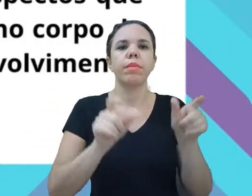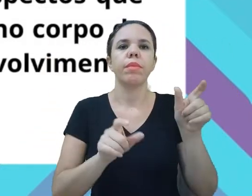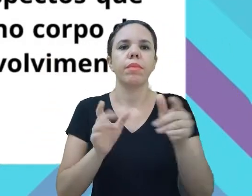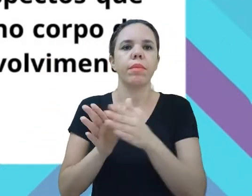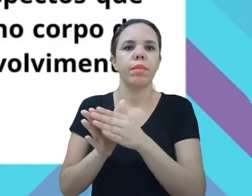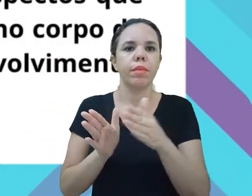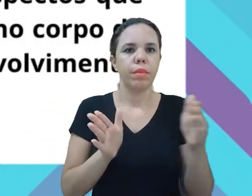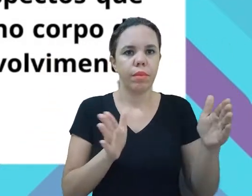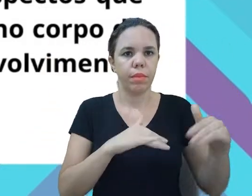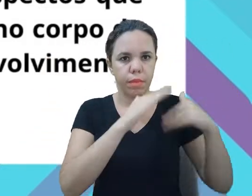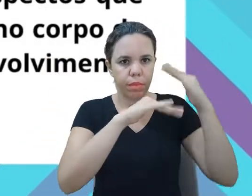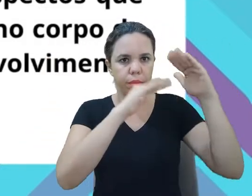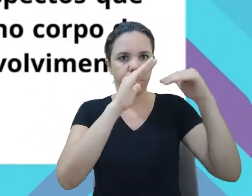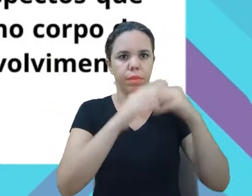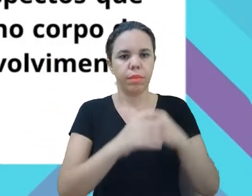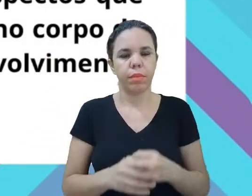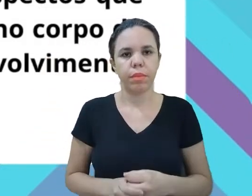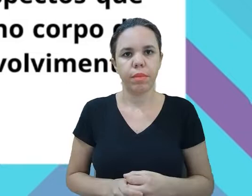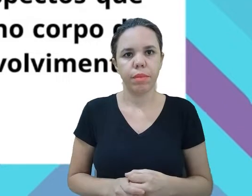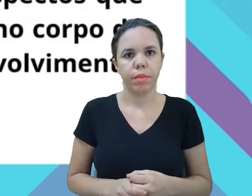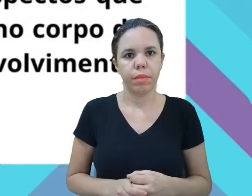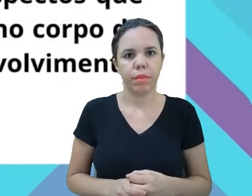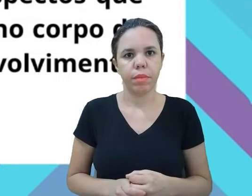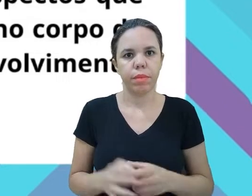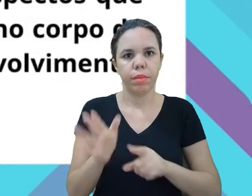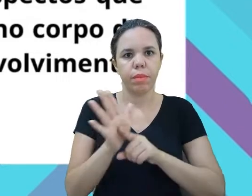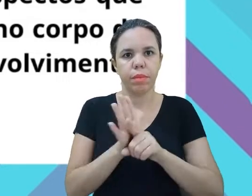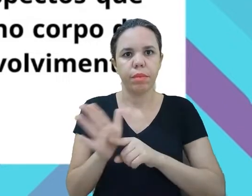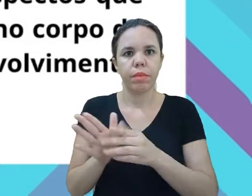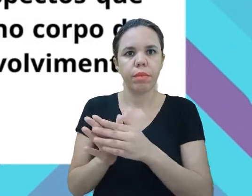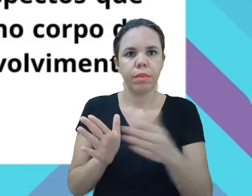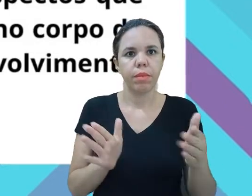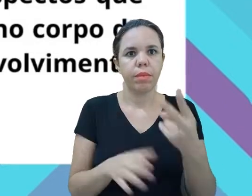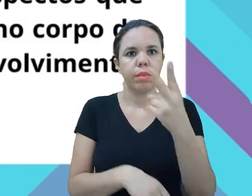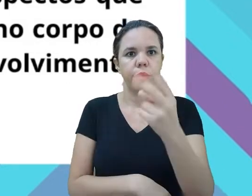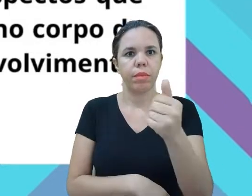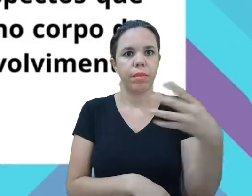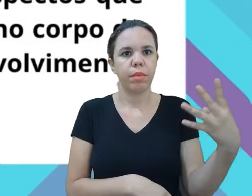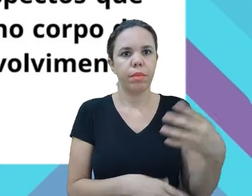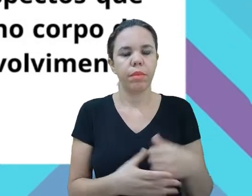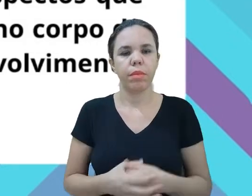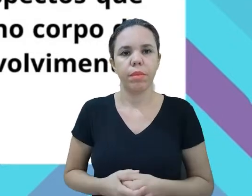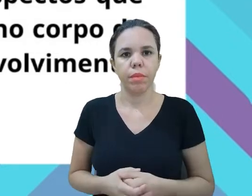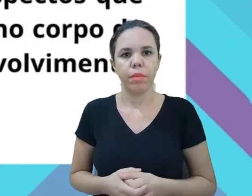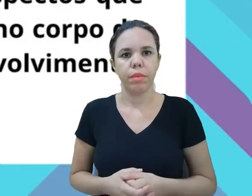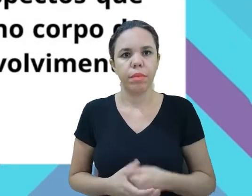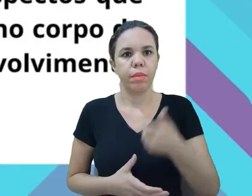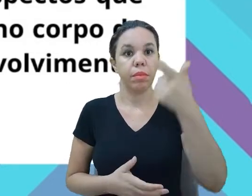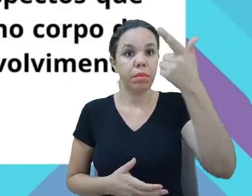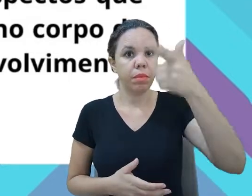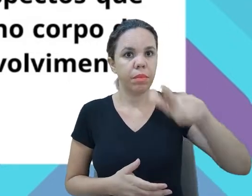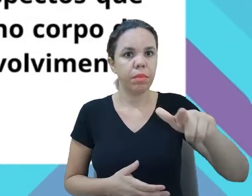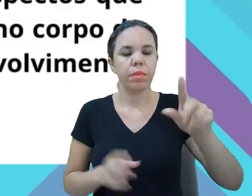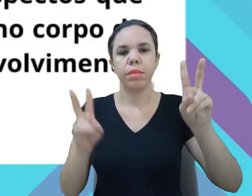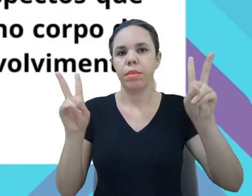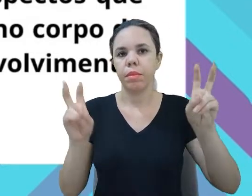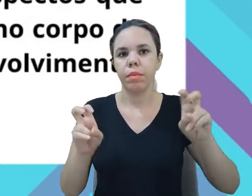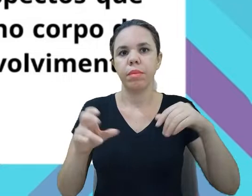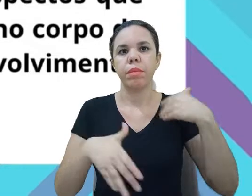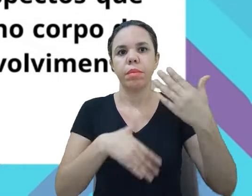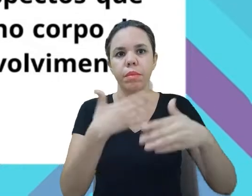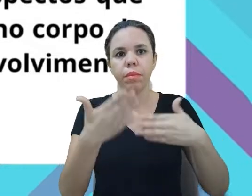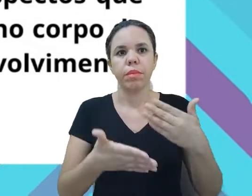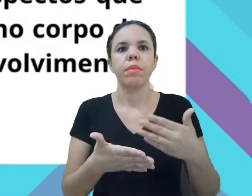cada indivíduo durante o seu desenvolvimento, de acordo com o Volpe 2004. Então eu trato novamente